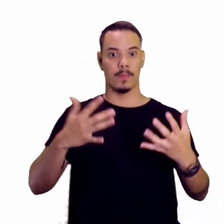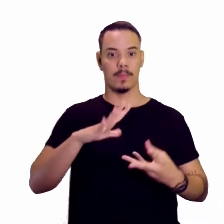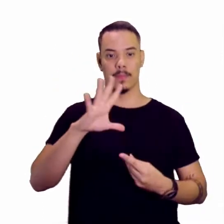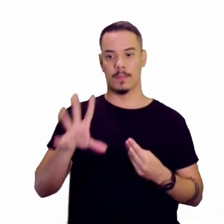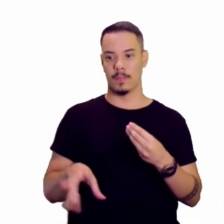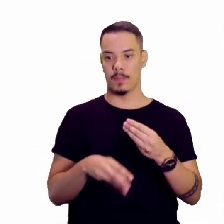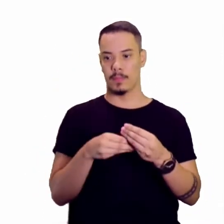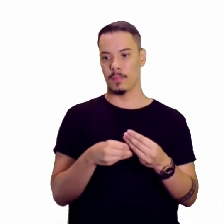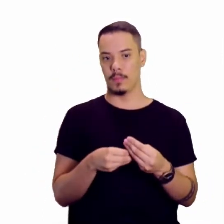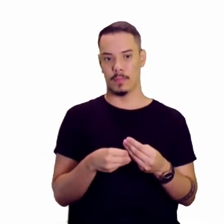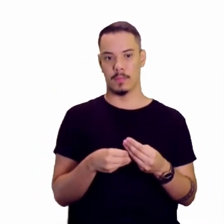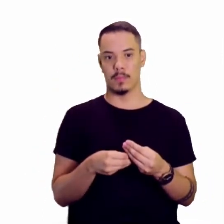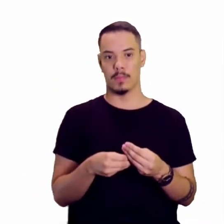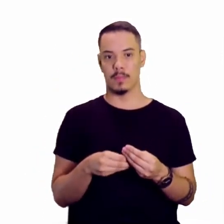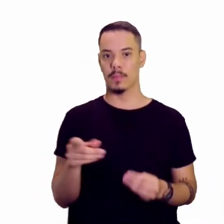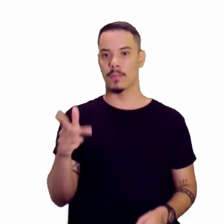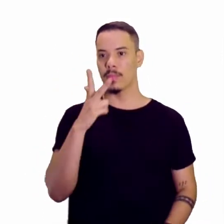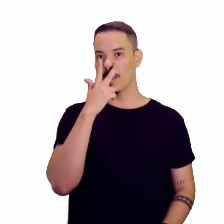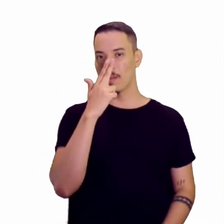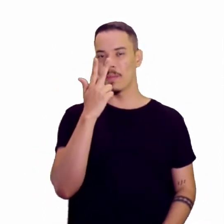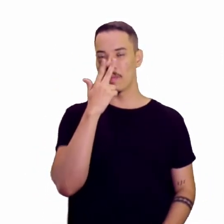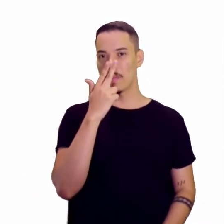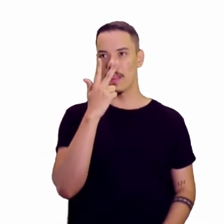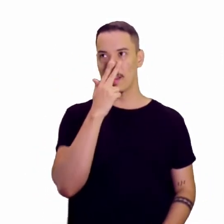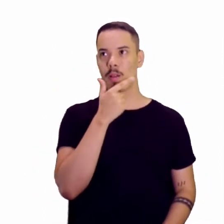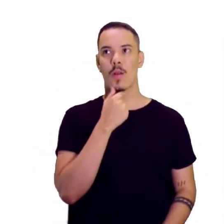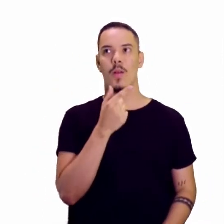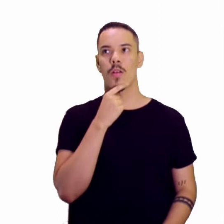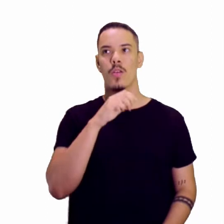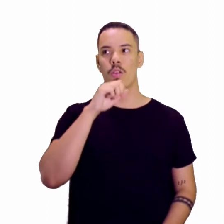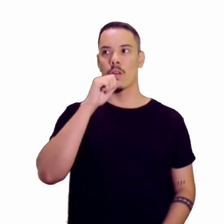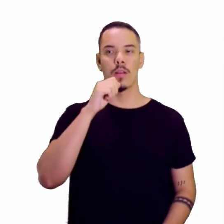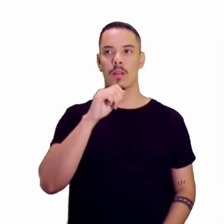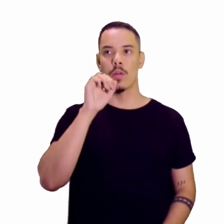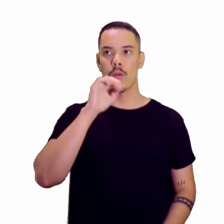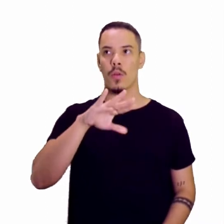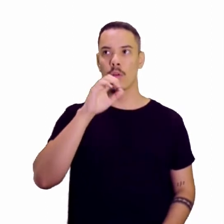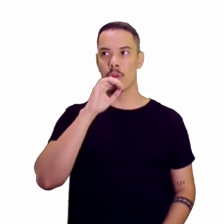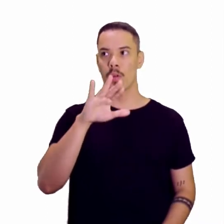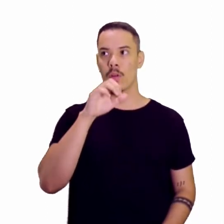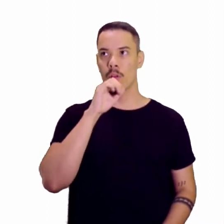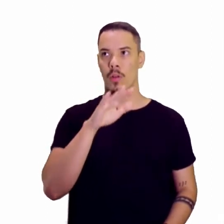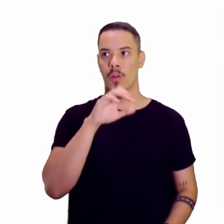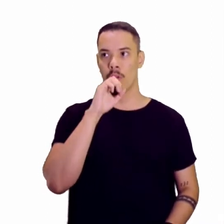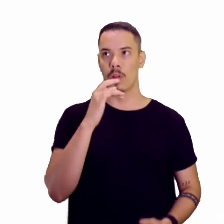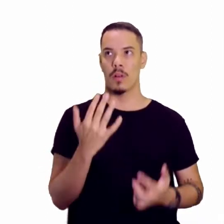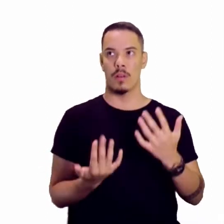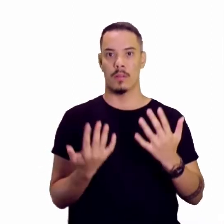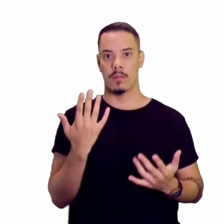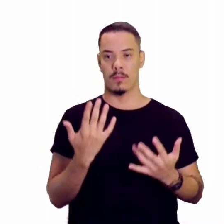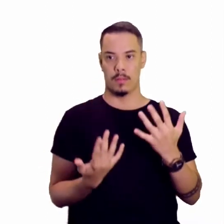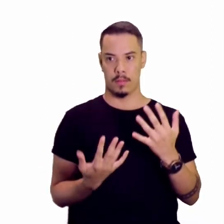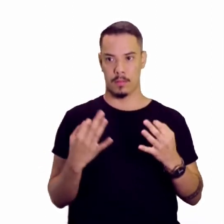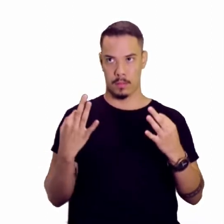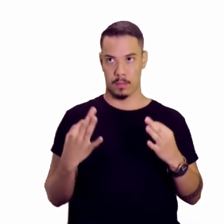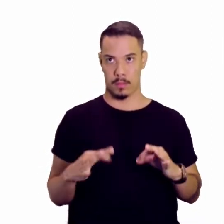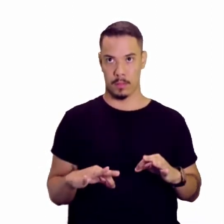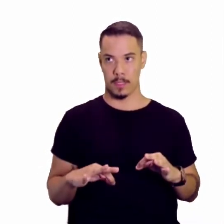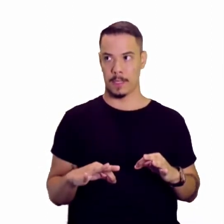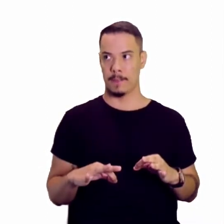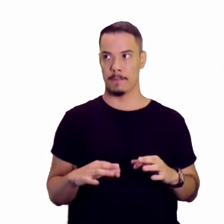já ia falando que é a esfera do dragão caindo. A esfera do dragão. Então, ali, olha só, vertical, certo?